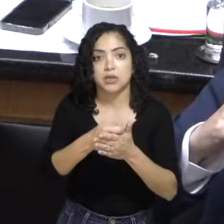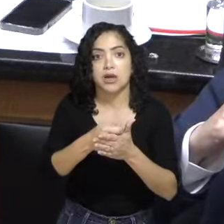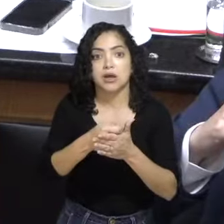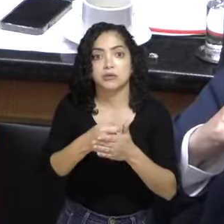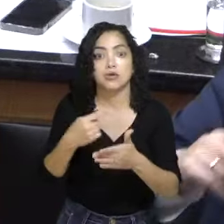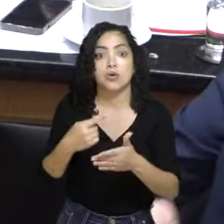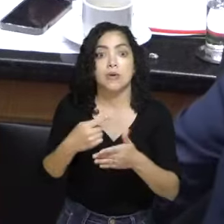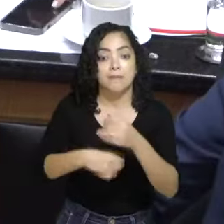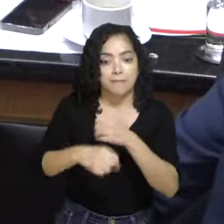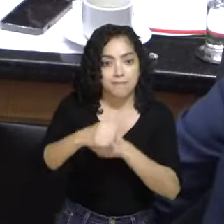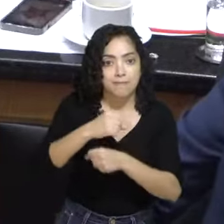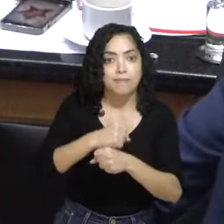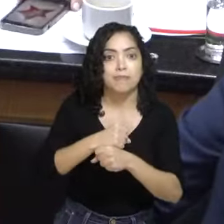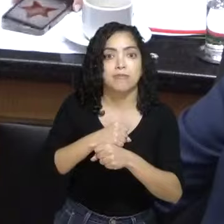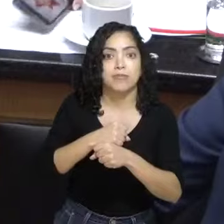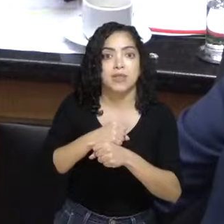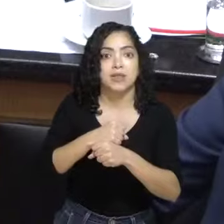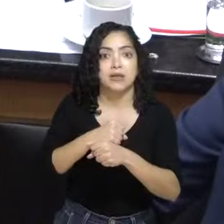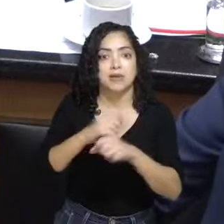um pouco o impacto.